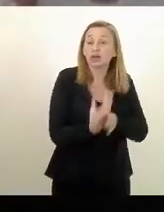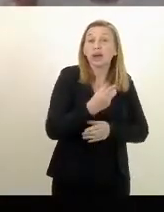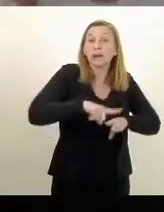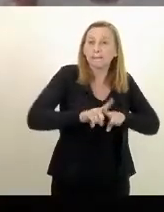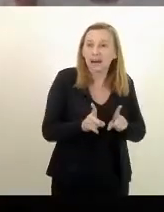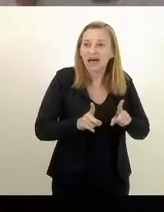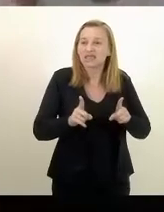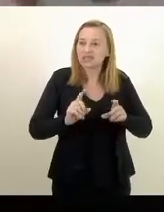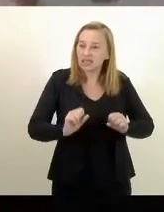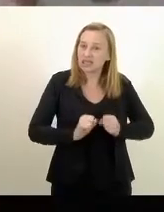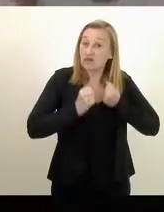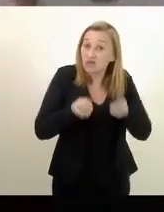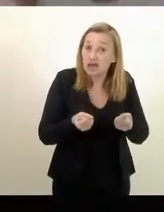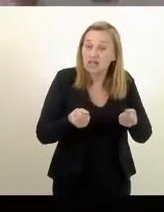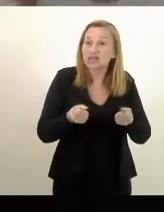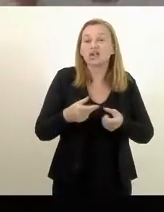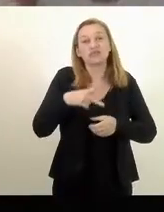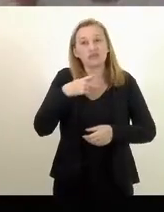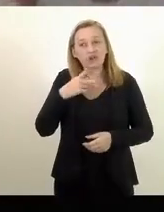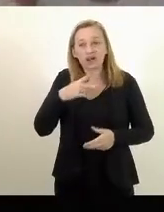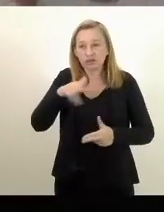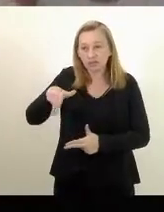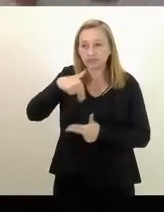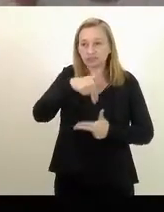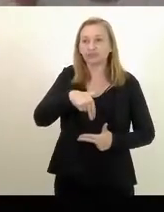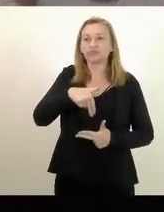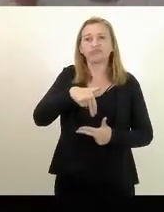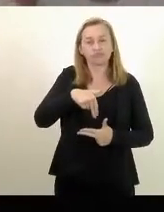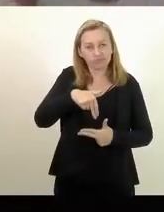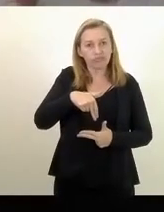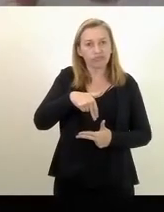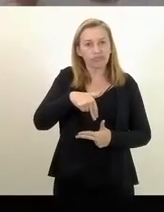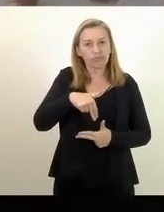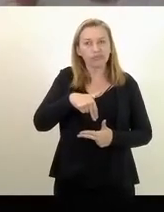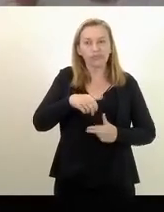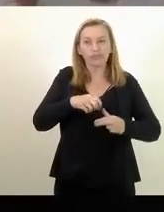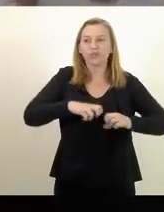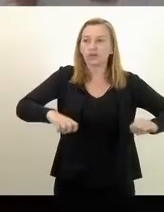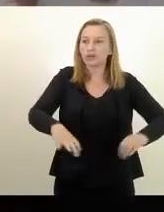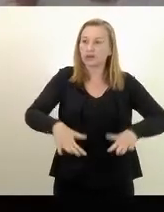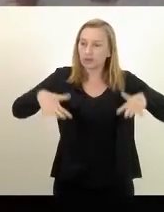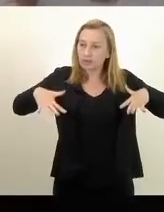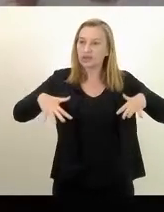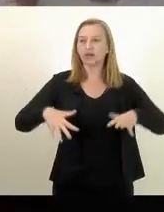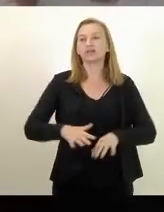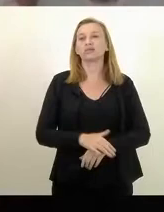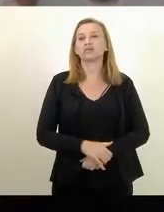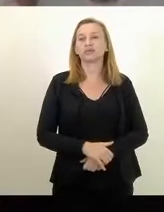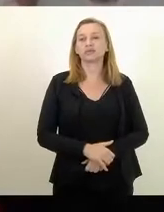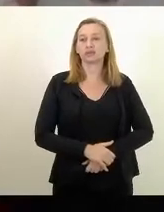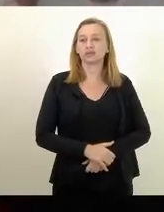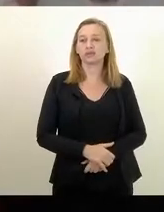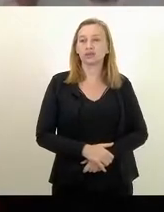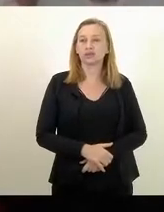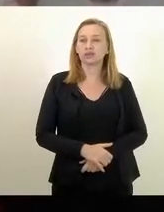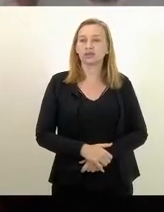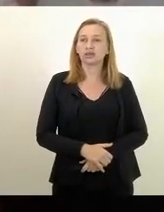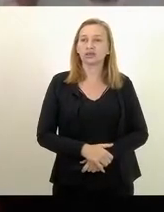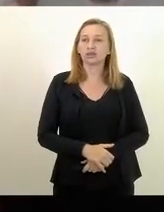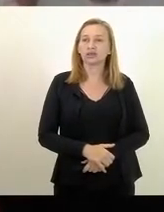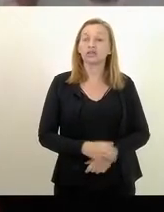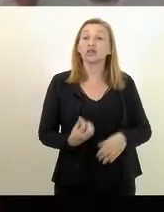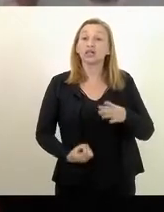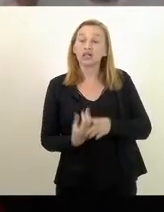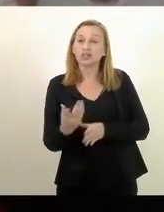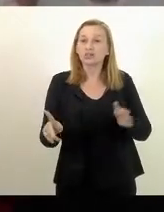defesas que fazemos em tribuna na tribuna em plenário na formulação dos nossos